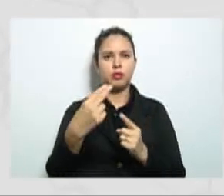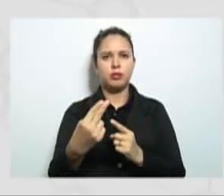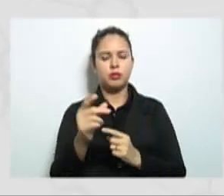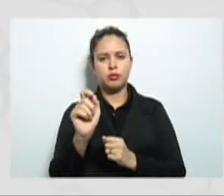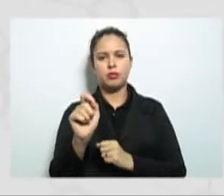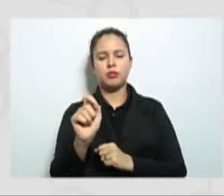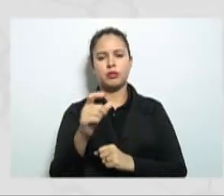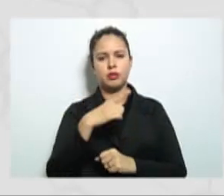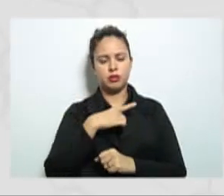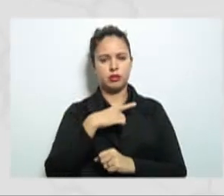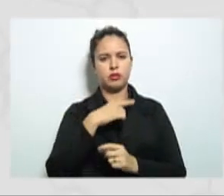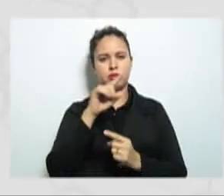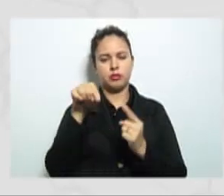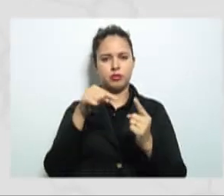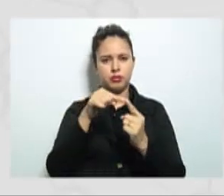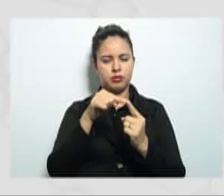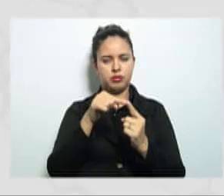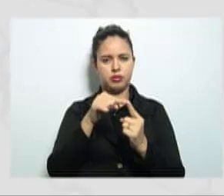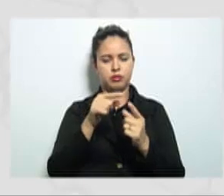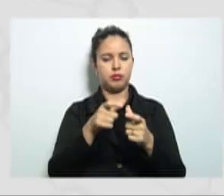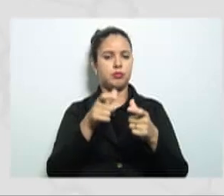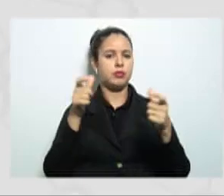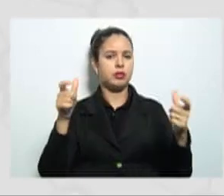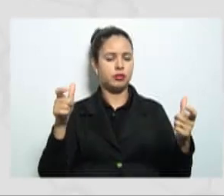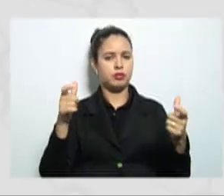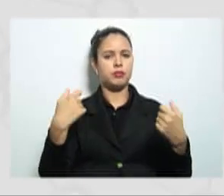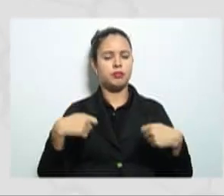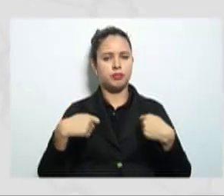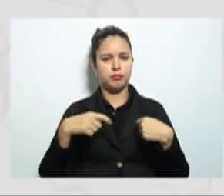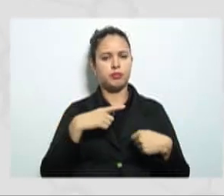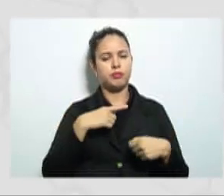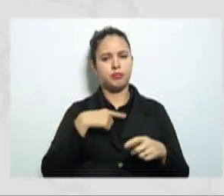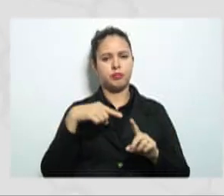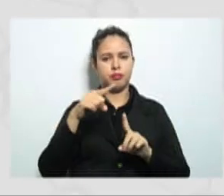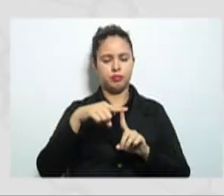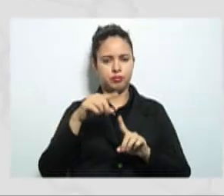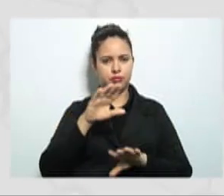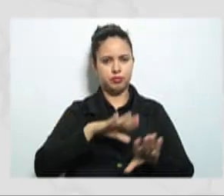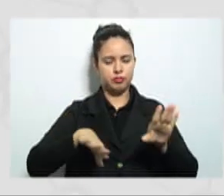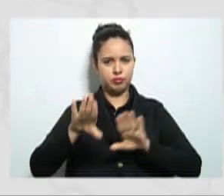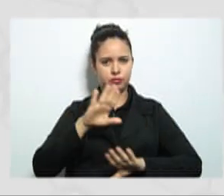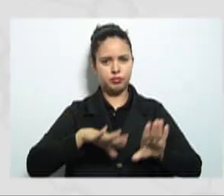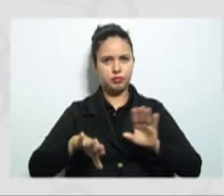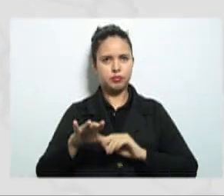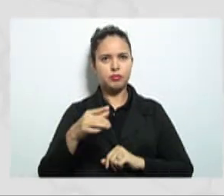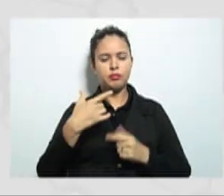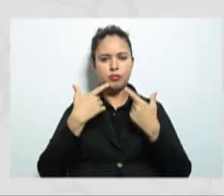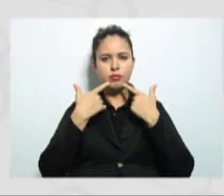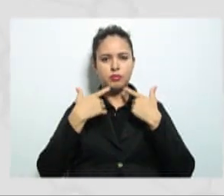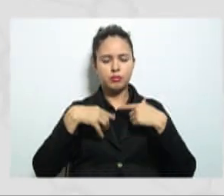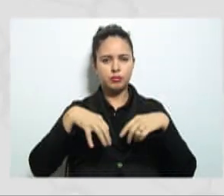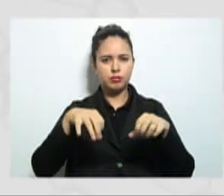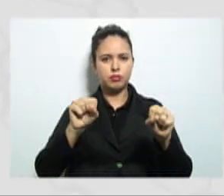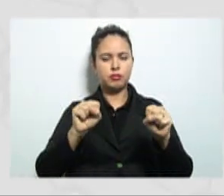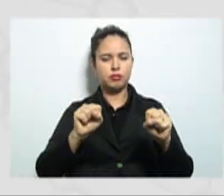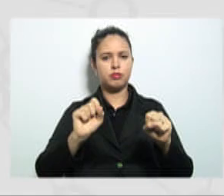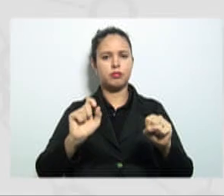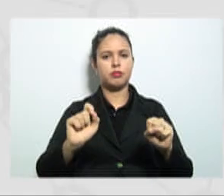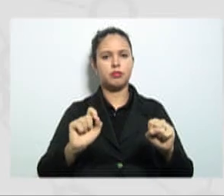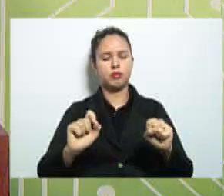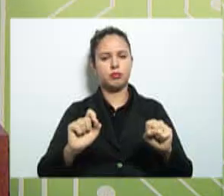uma finalidade maior. Então, a gente tem que ter esse tipo de cuidado aqui. A linguagem do relatório também é uma